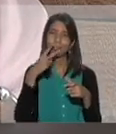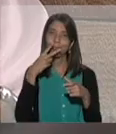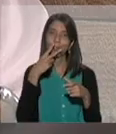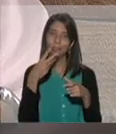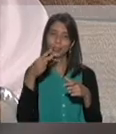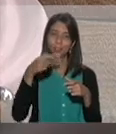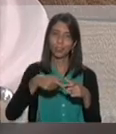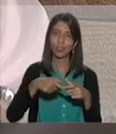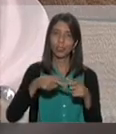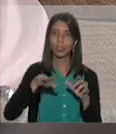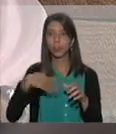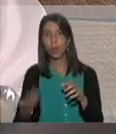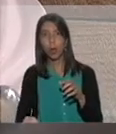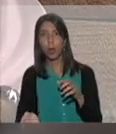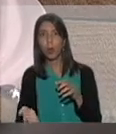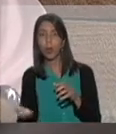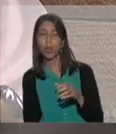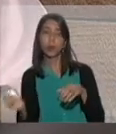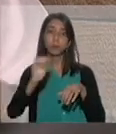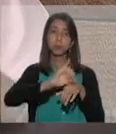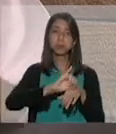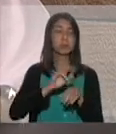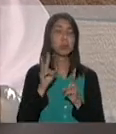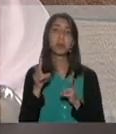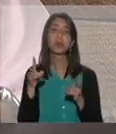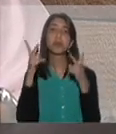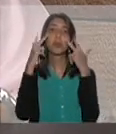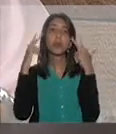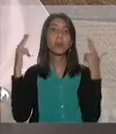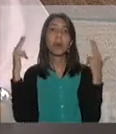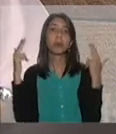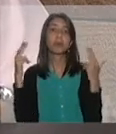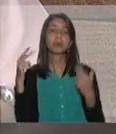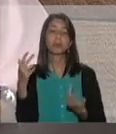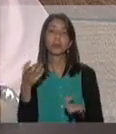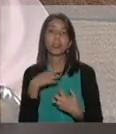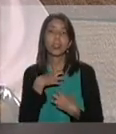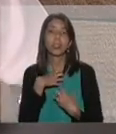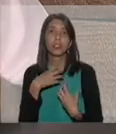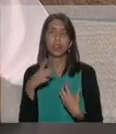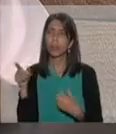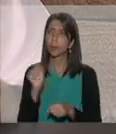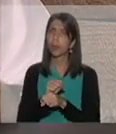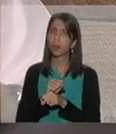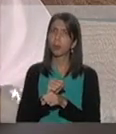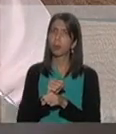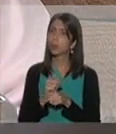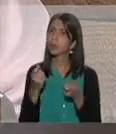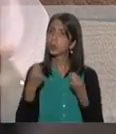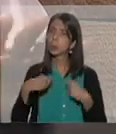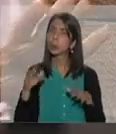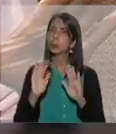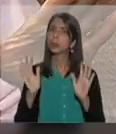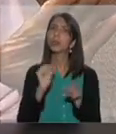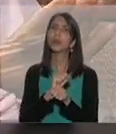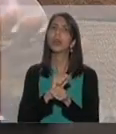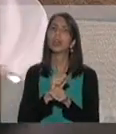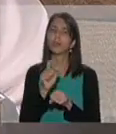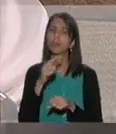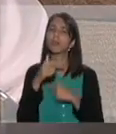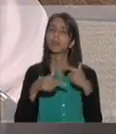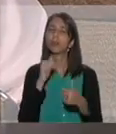cinzeiro, e eu peguei o cinzeiro, botei na mesa e continuei falando, continuei contracenando, intuitivamente. E ele parou e disse assim, não